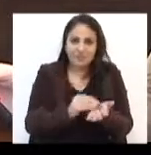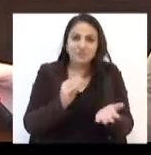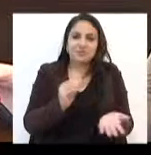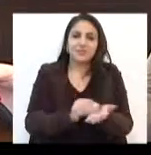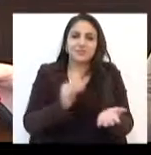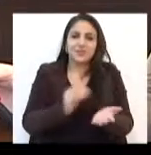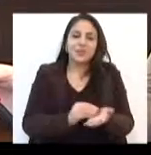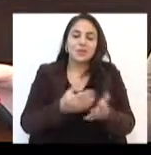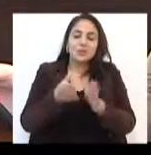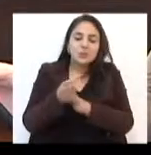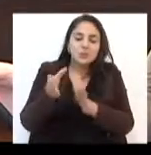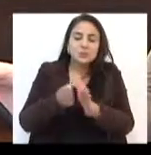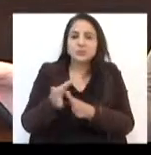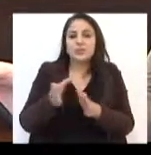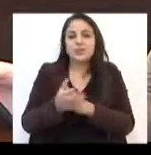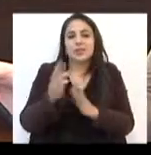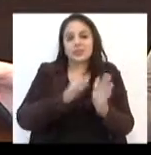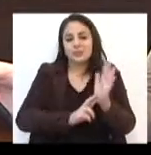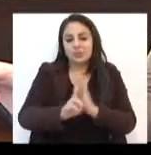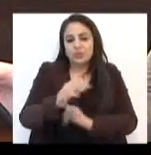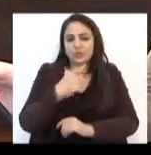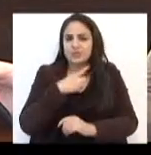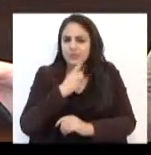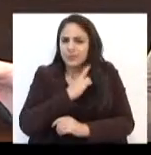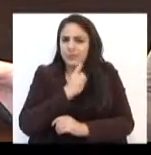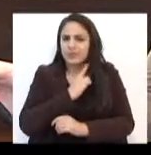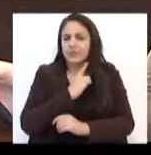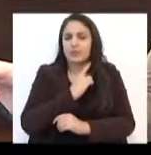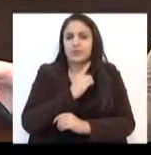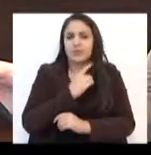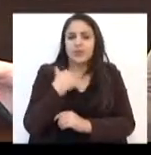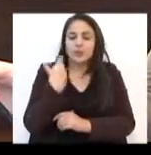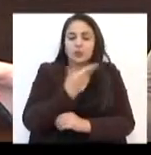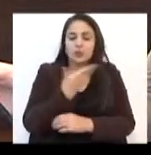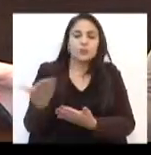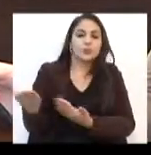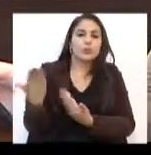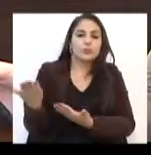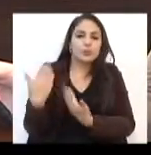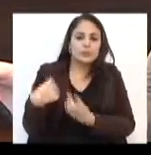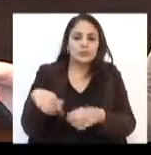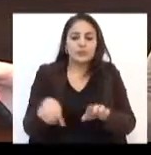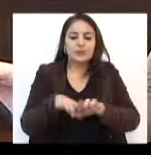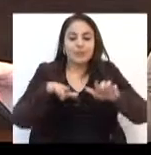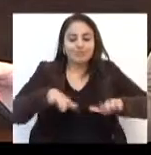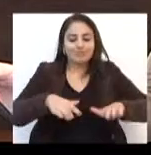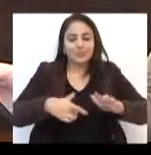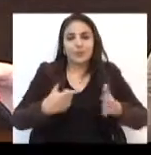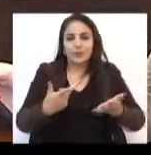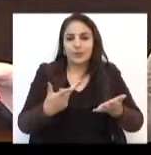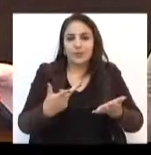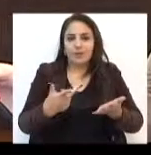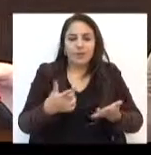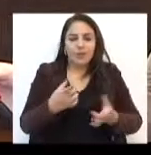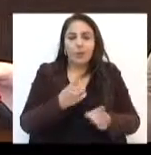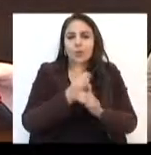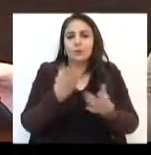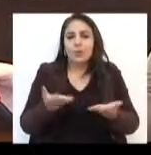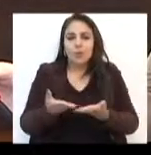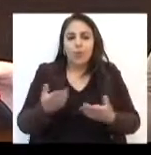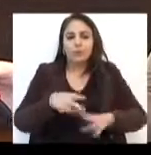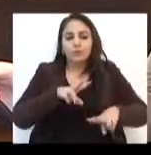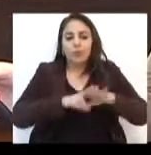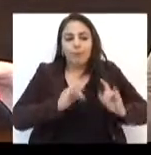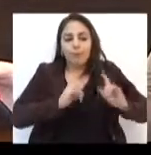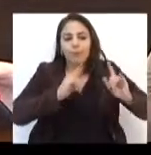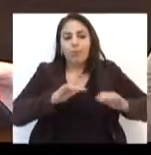orientação religiosa levou a nossa juventude à situação que se encontra hoje. Presídio